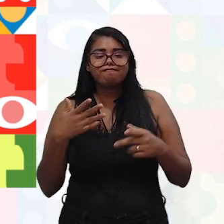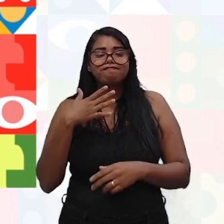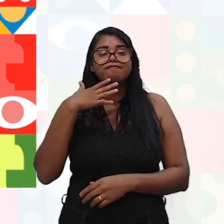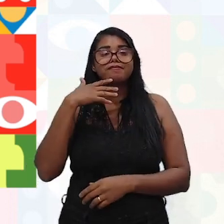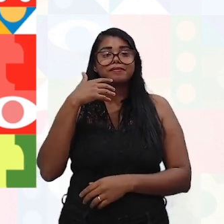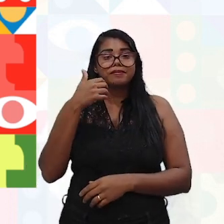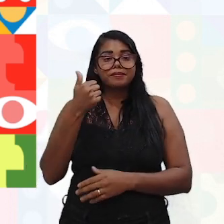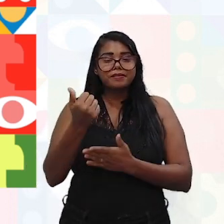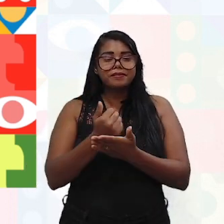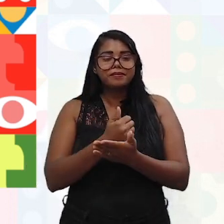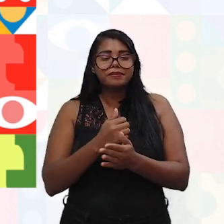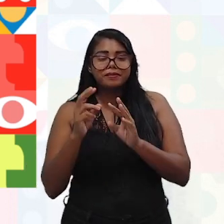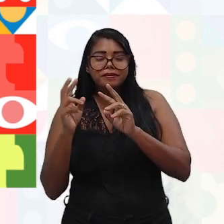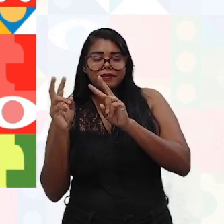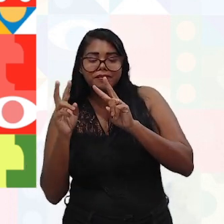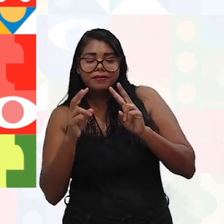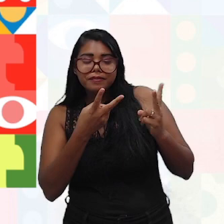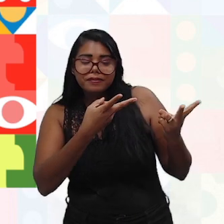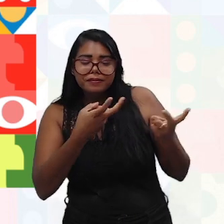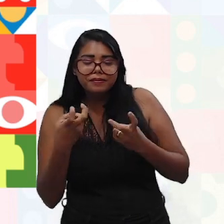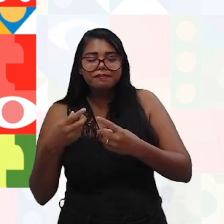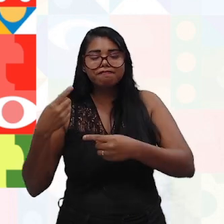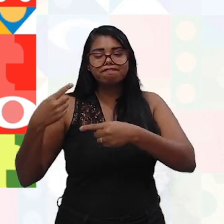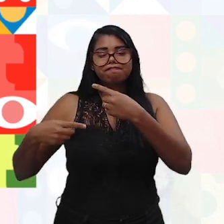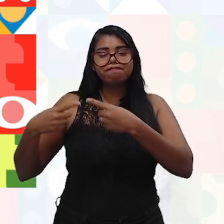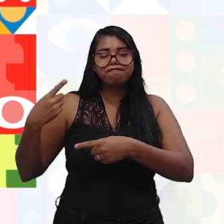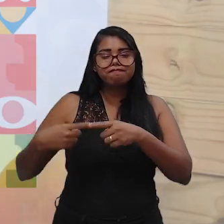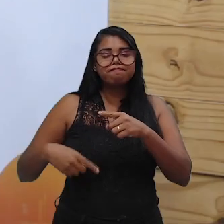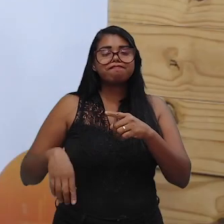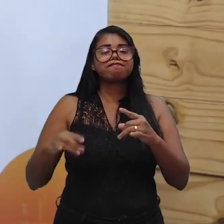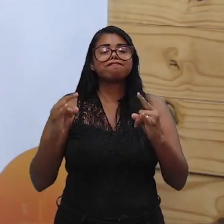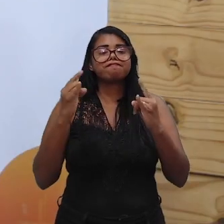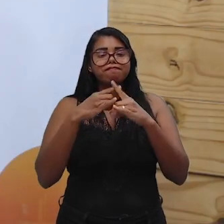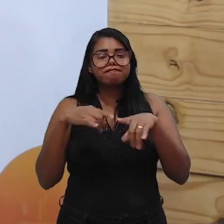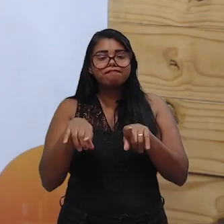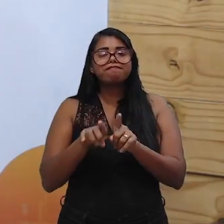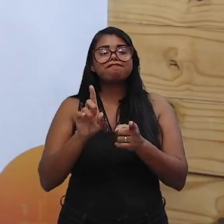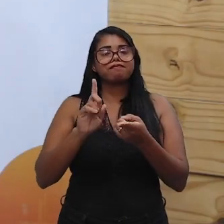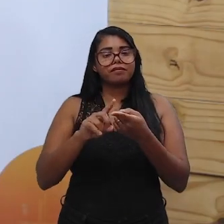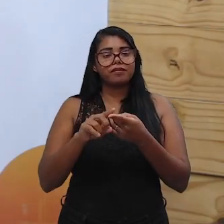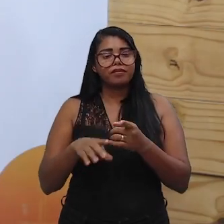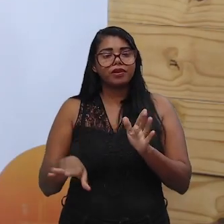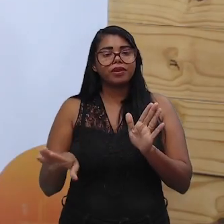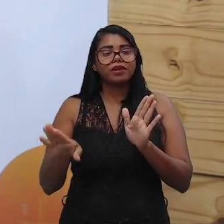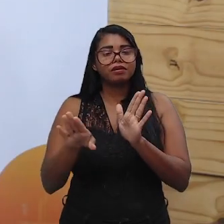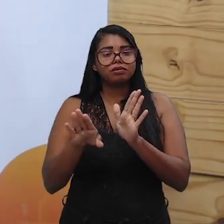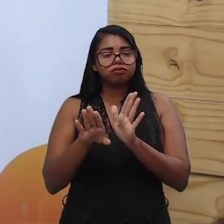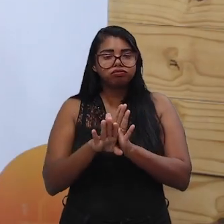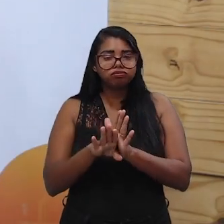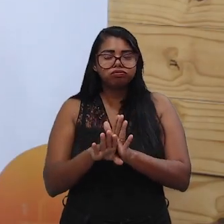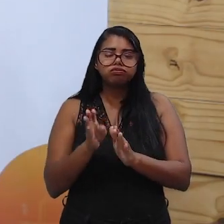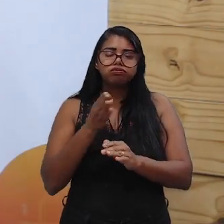todo o nosso olhar, seguir políticas institucionais. Então, eu vou chegar na unidade formacional, vou procurar qual é a